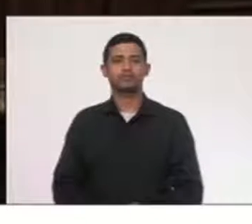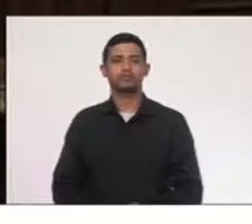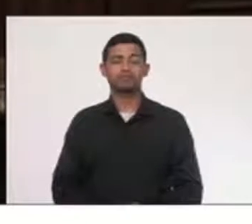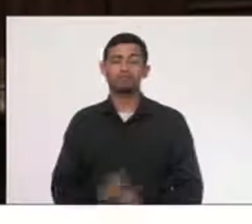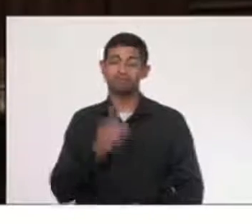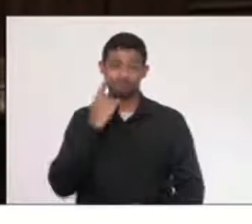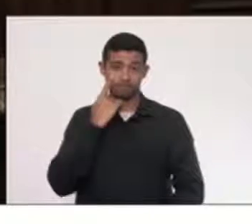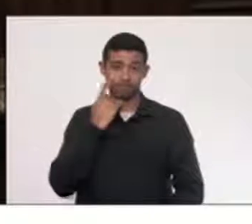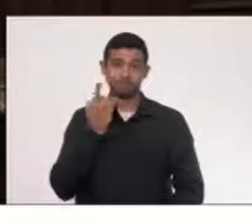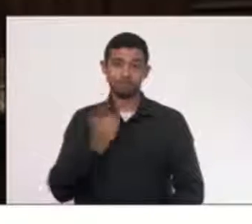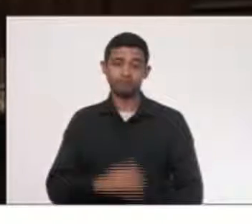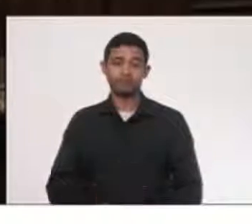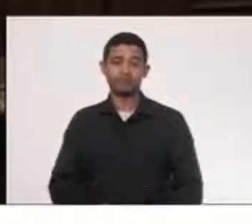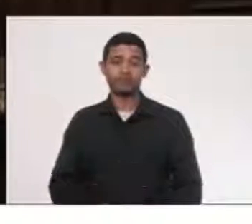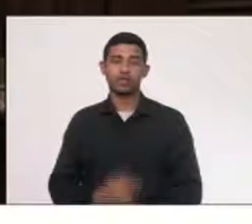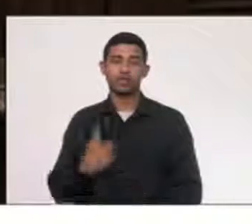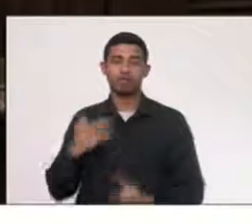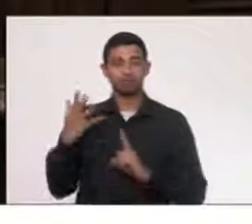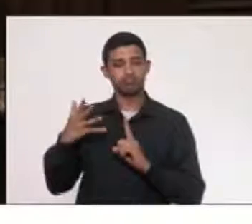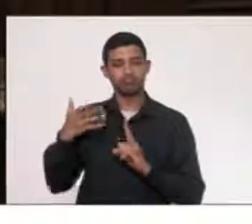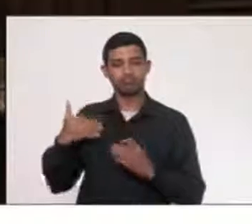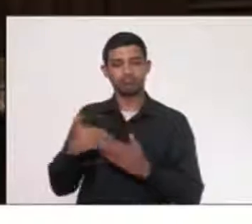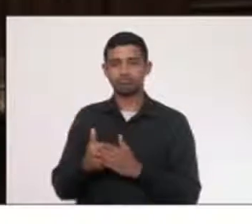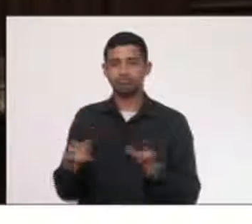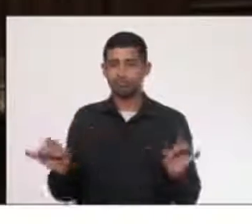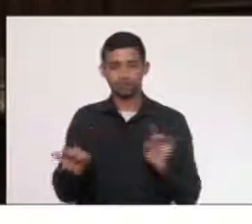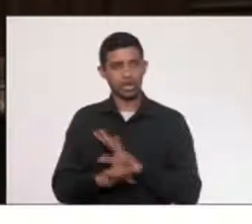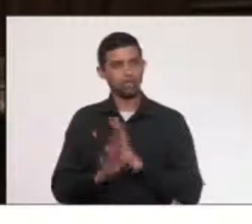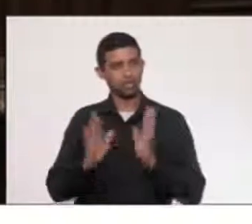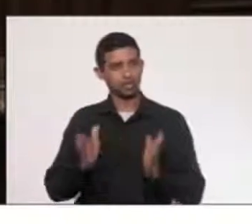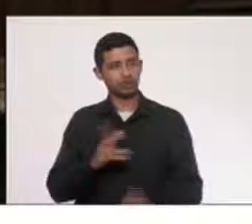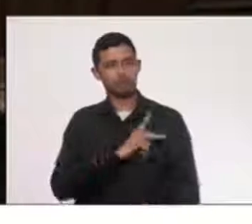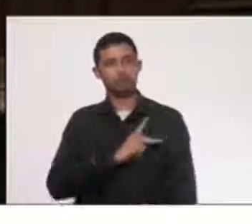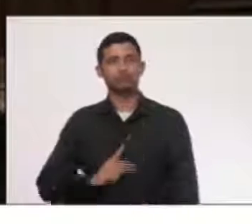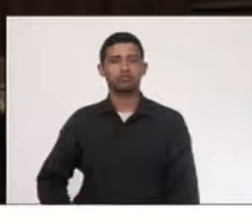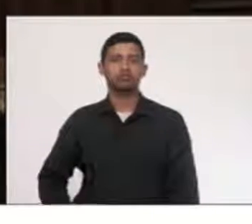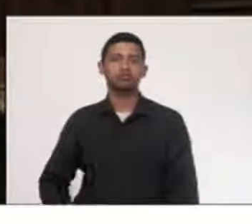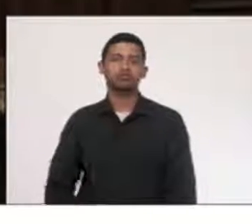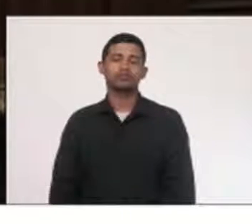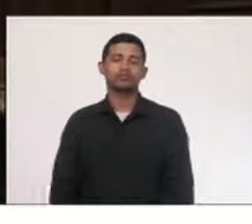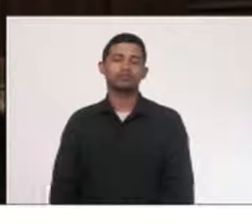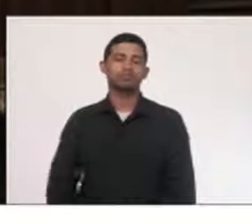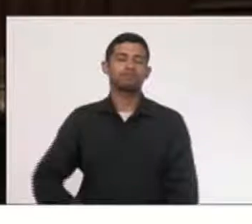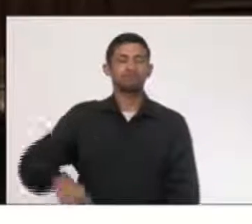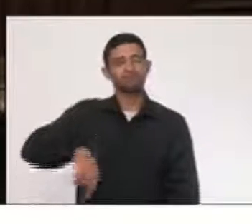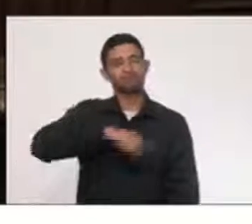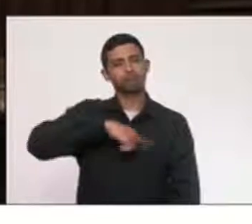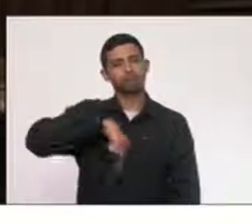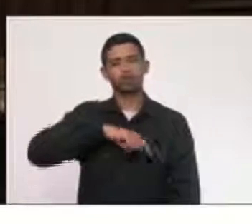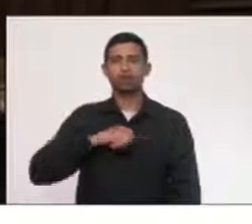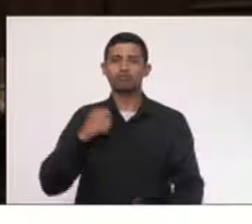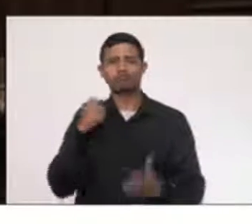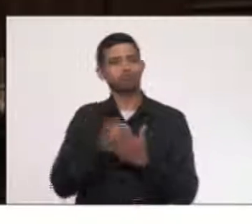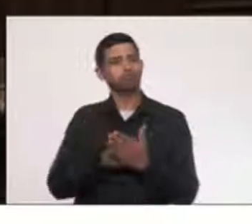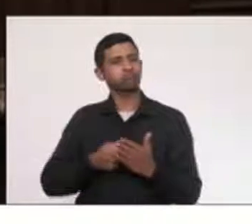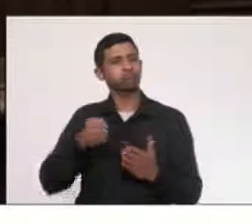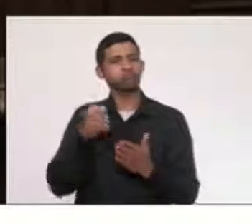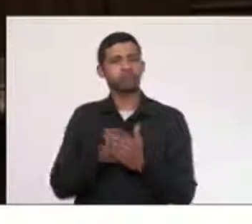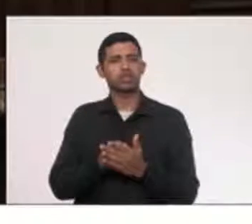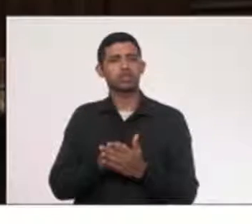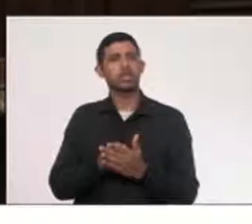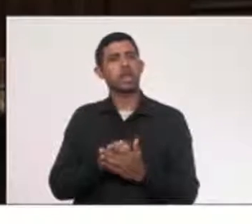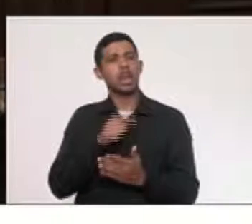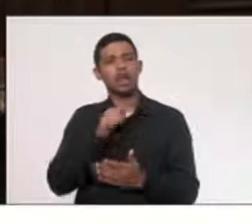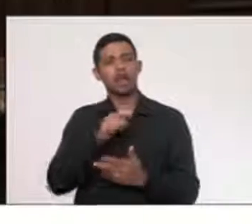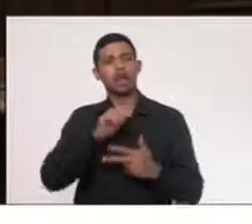Veja, já encerrando a minha fala, senhor presidente, nós vamos insistir em cobrar do